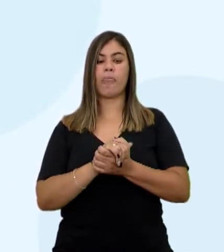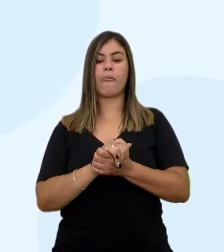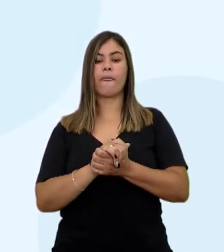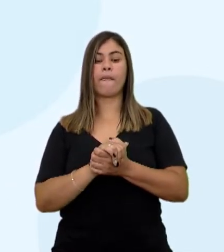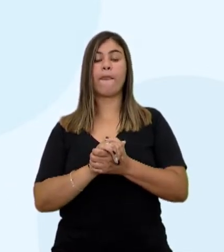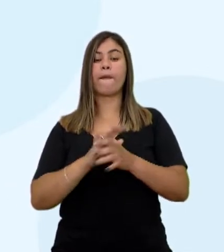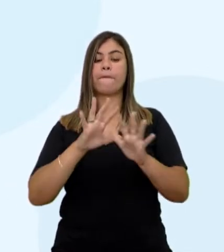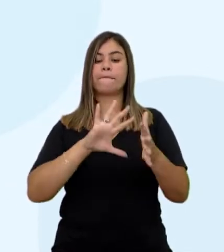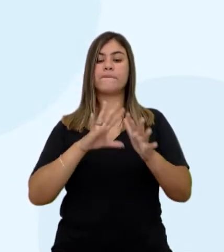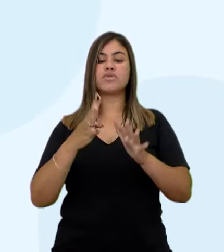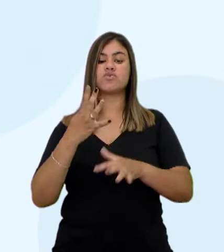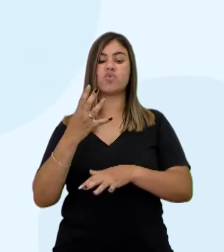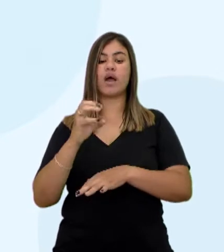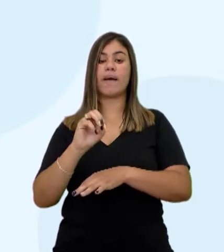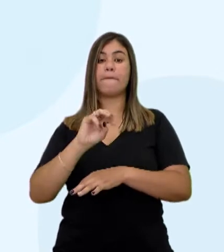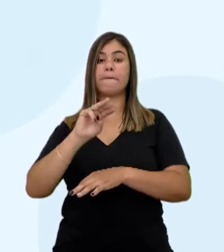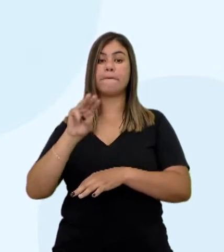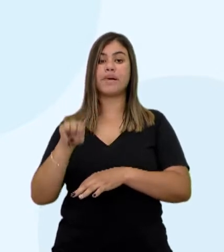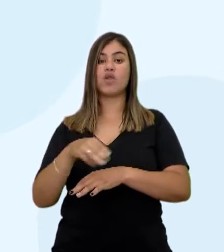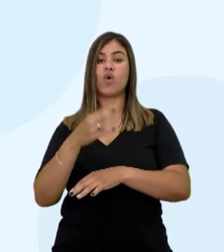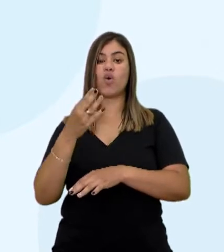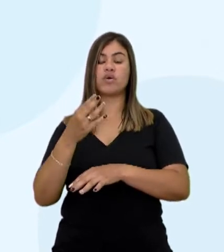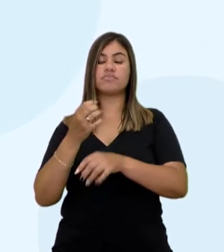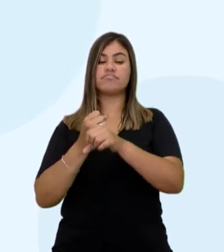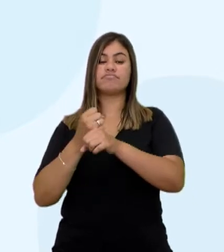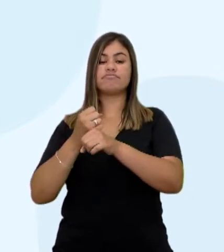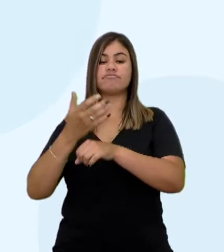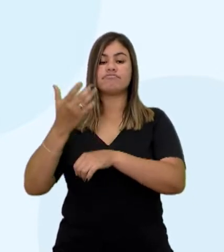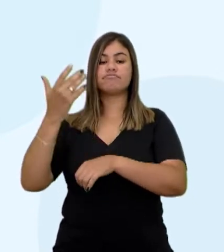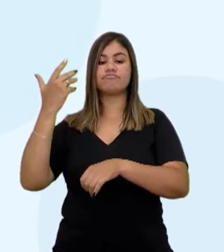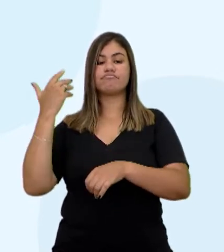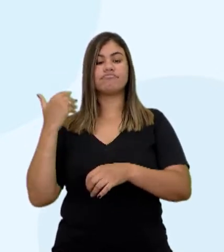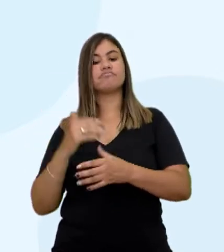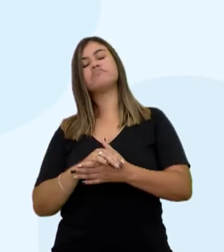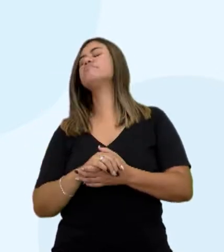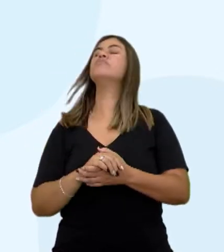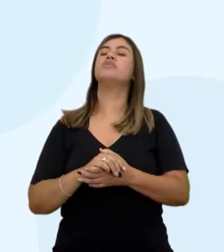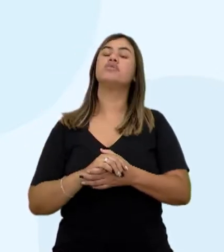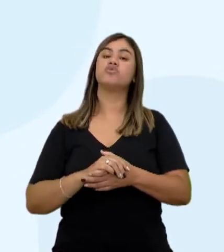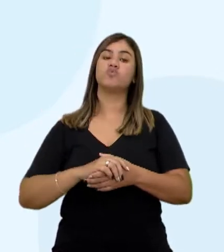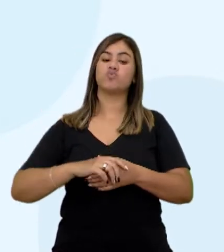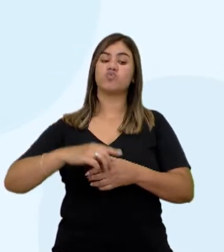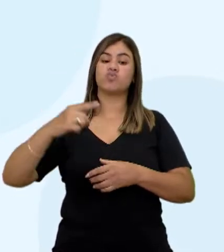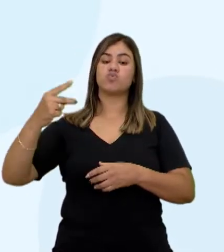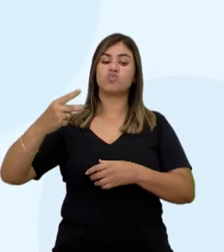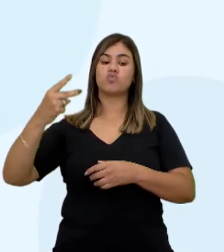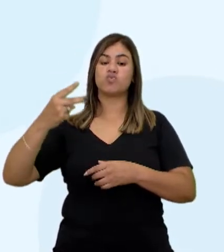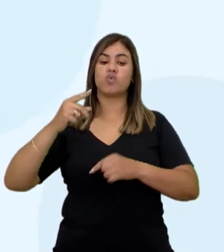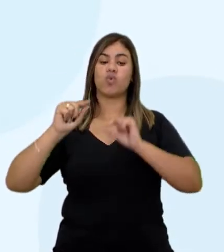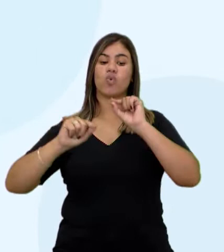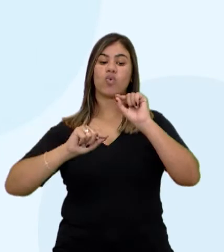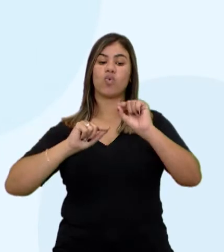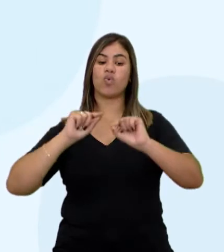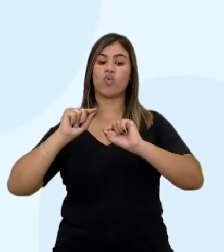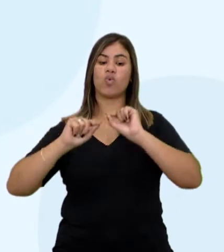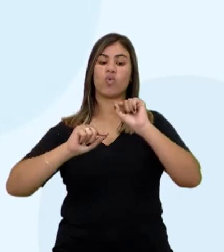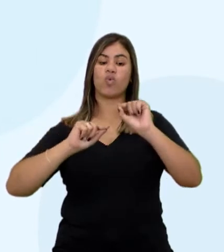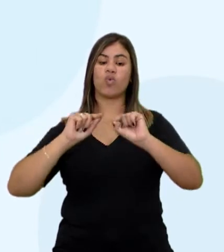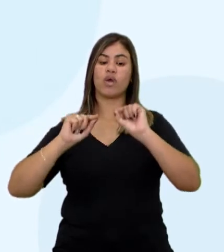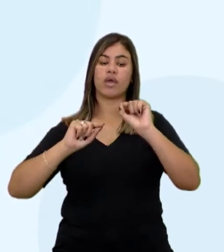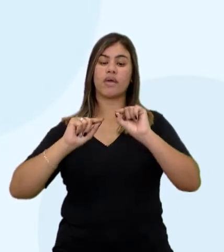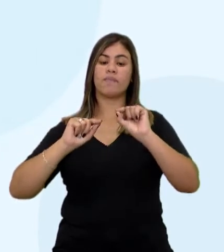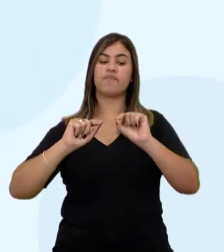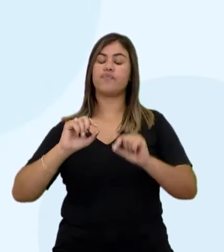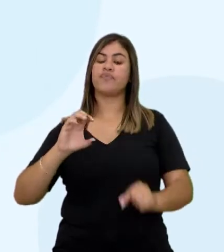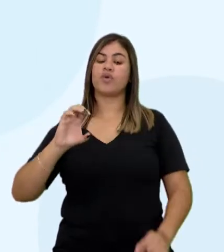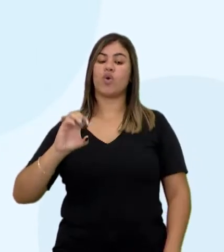de anos atrás. Aí nós temos aí o outro período da fase paleozoica, que é o Ordoviciano,